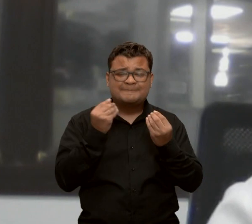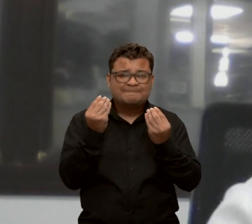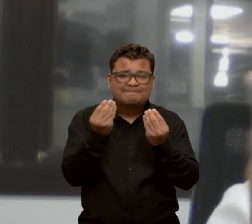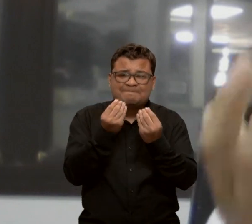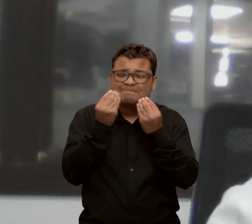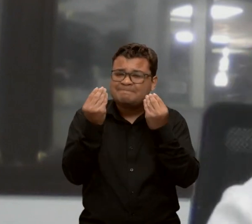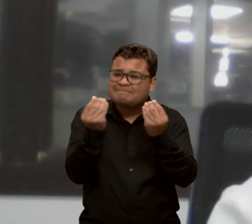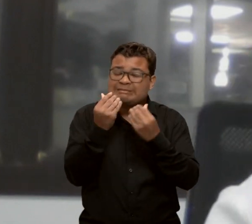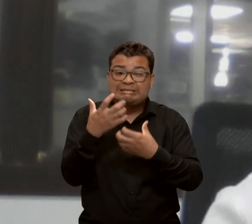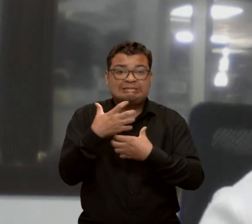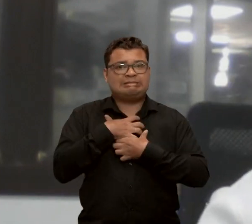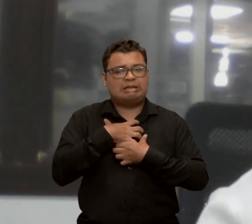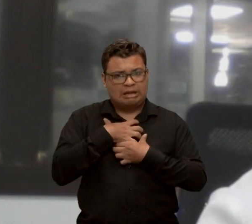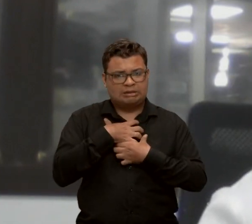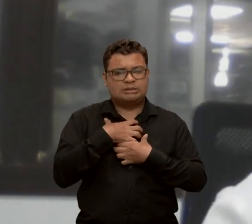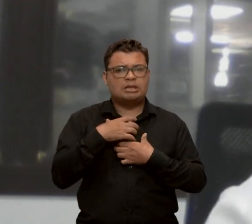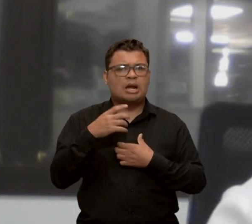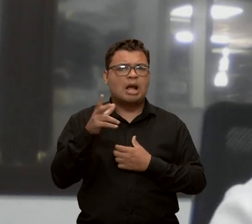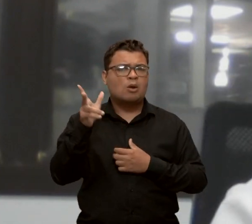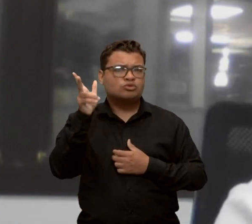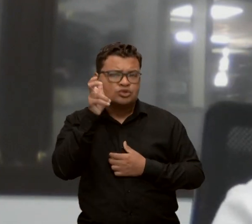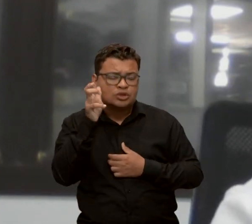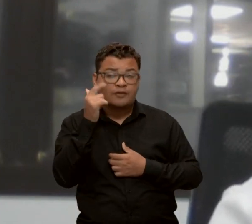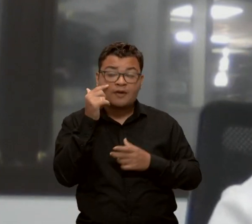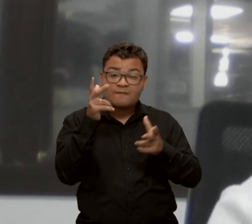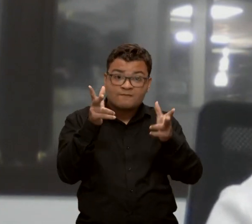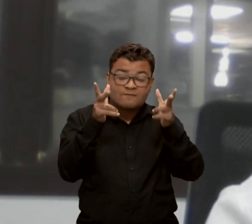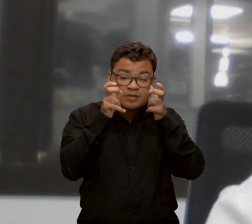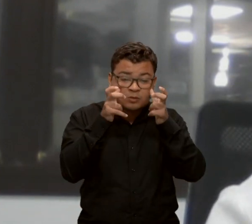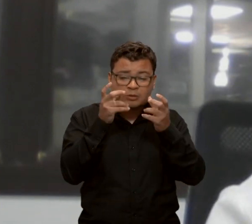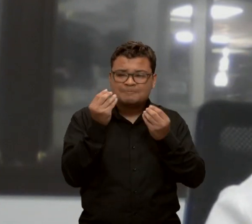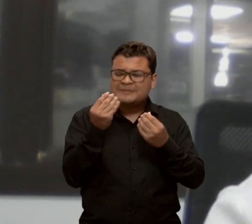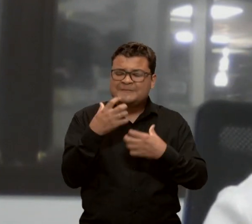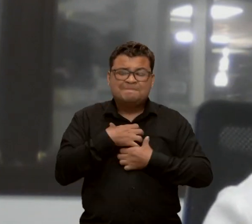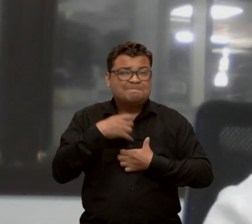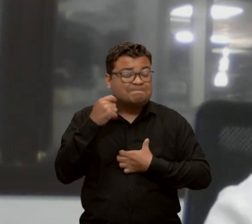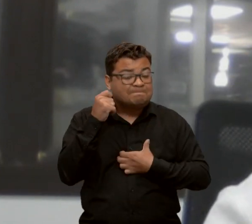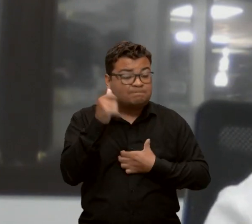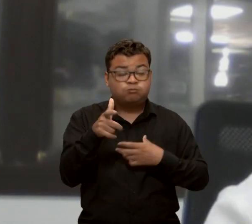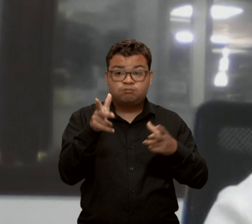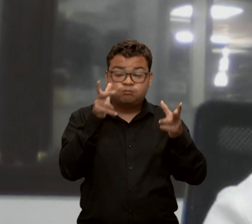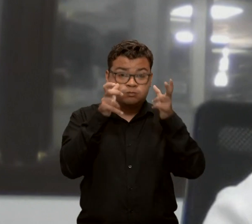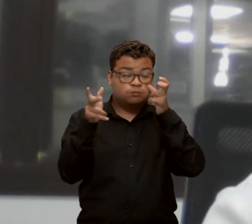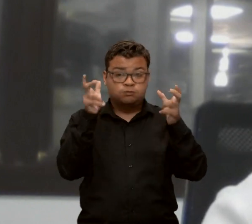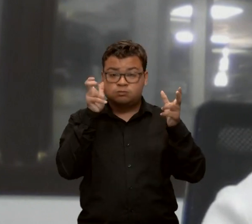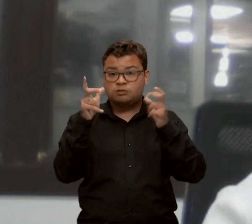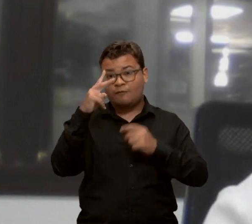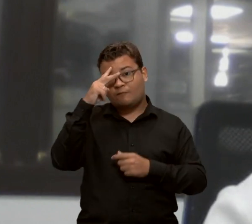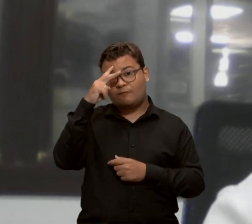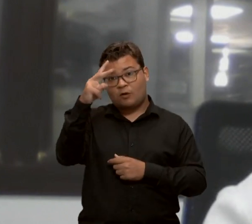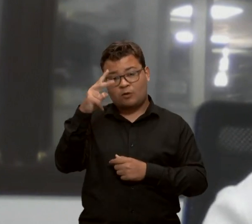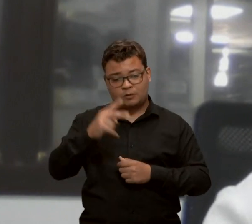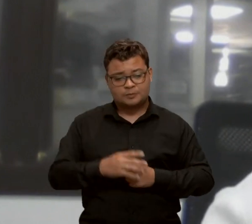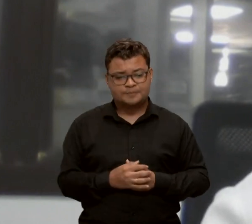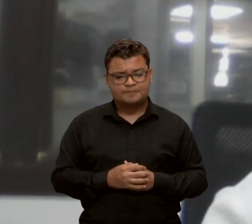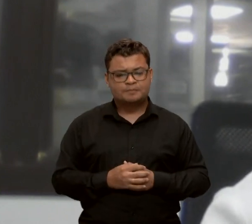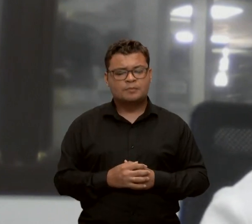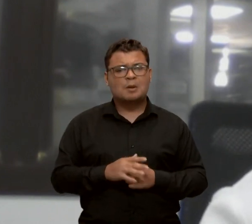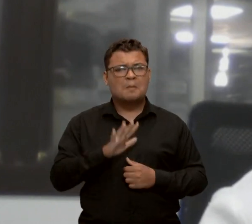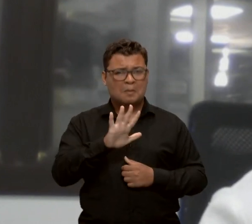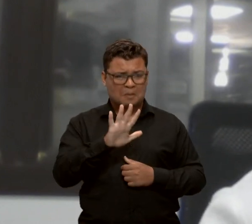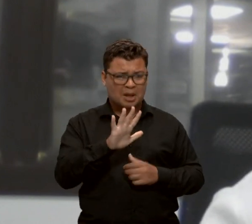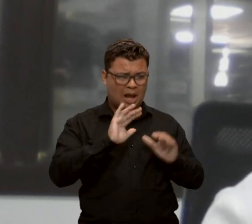sensibilidade, seja ela auditiva, visual, qualquer sintoma sensitivo, mas não é